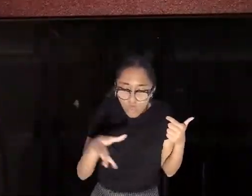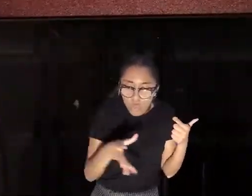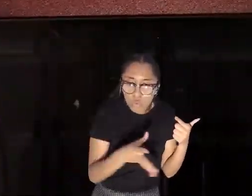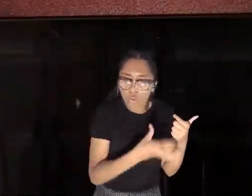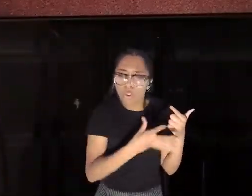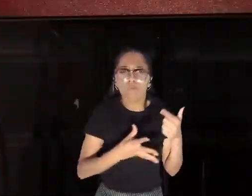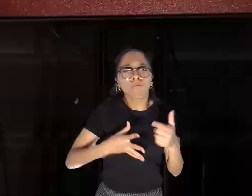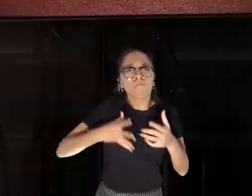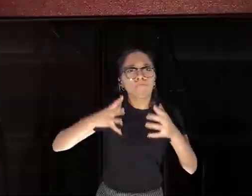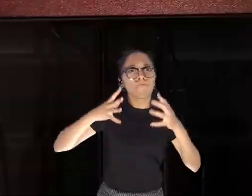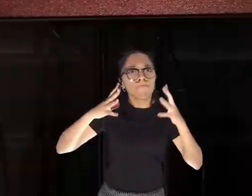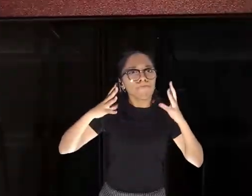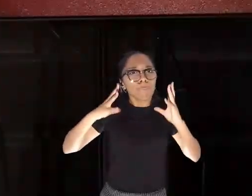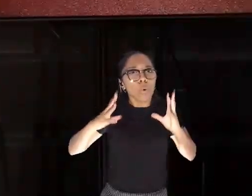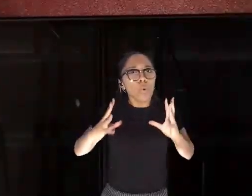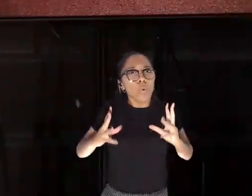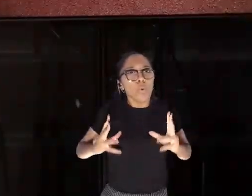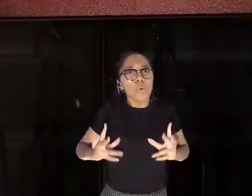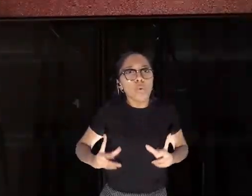comigo, regenerar.